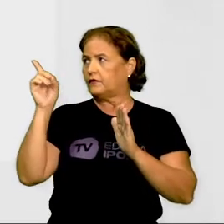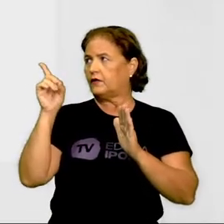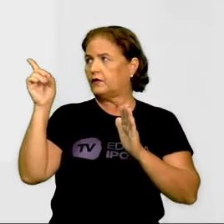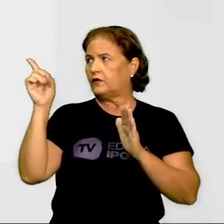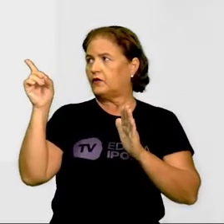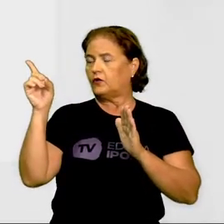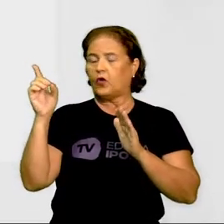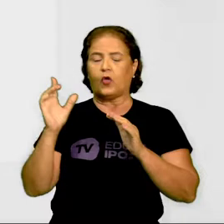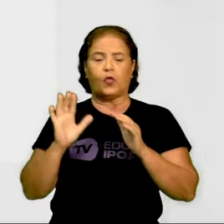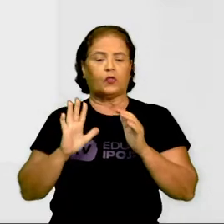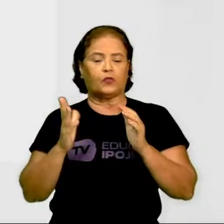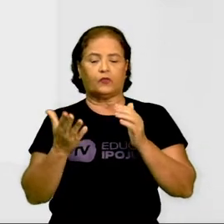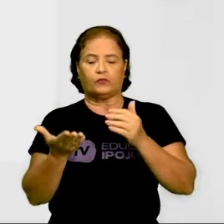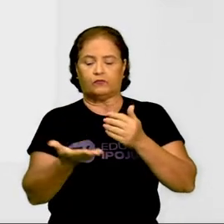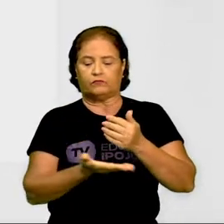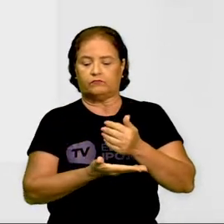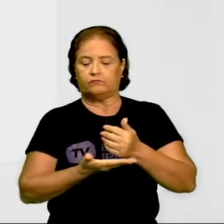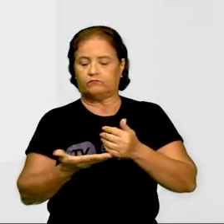mesma base.